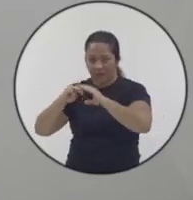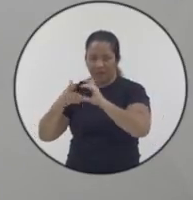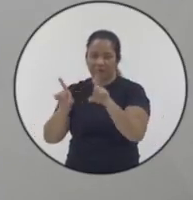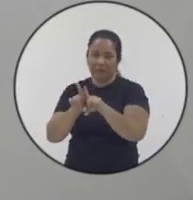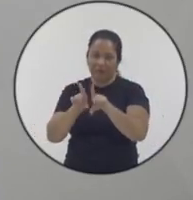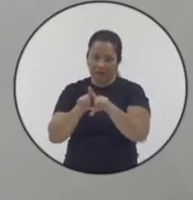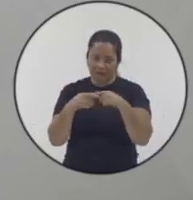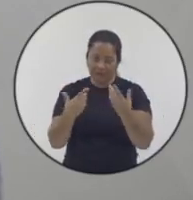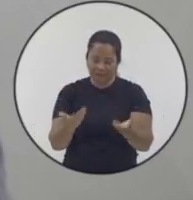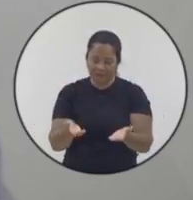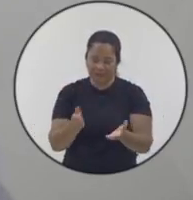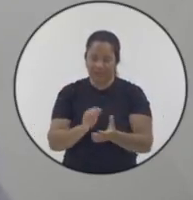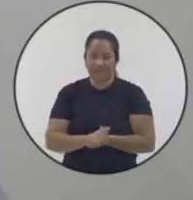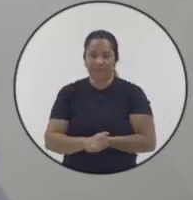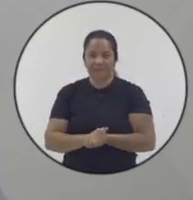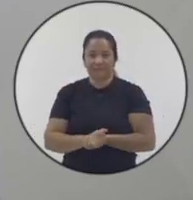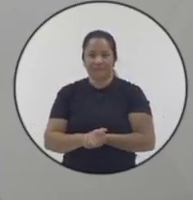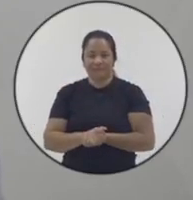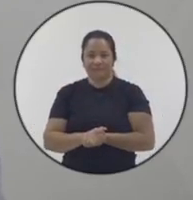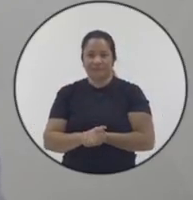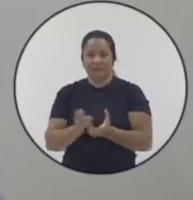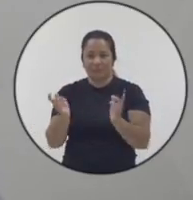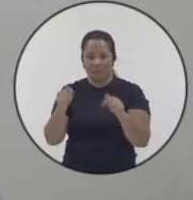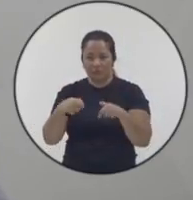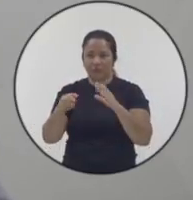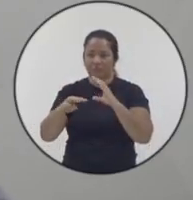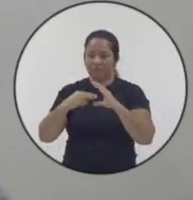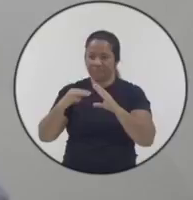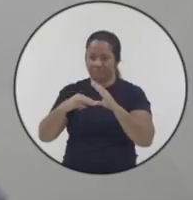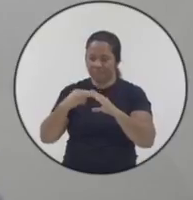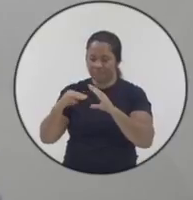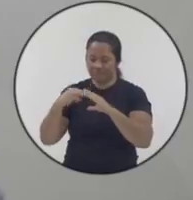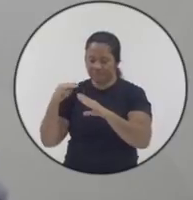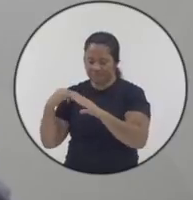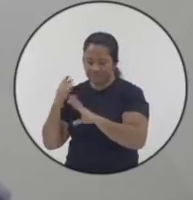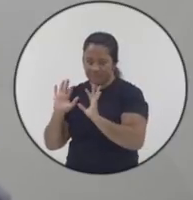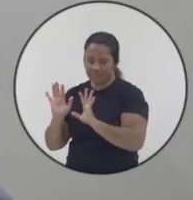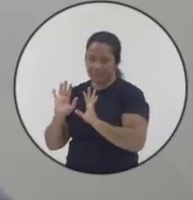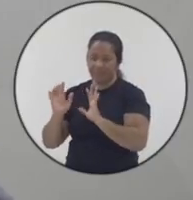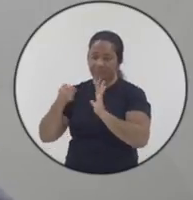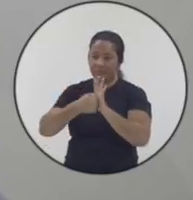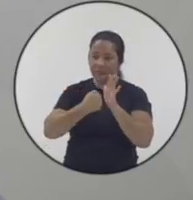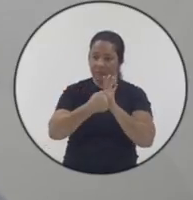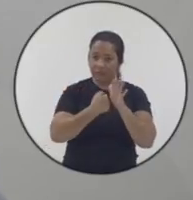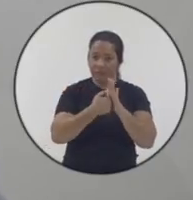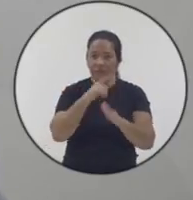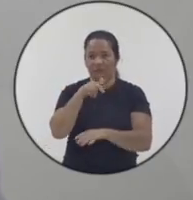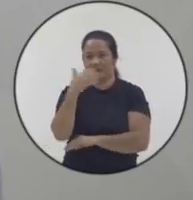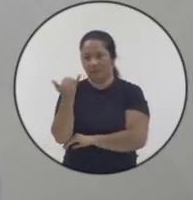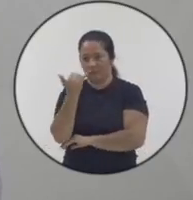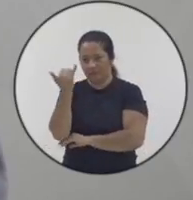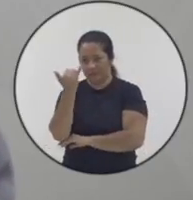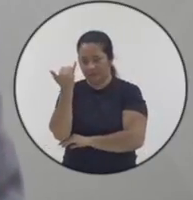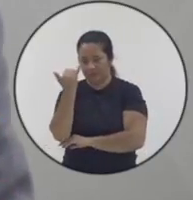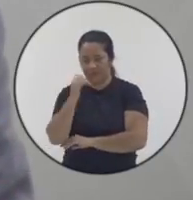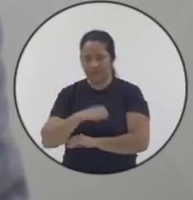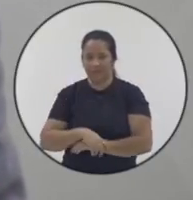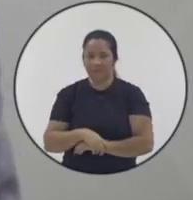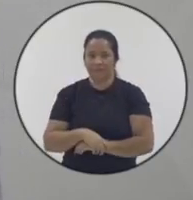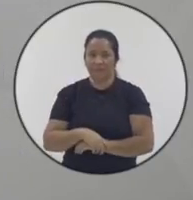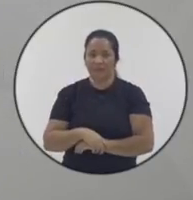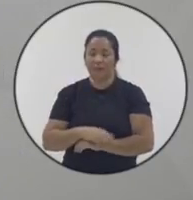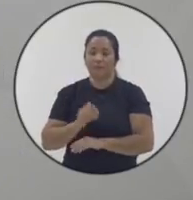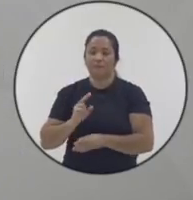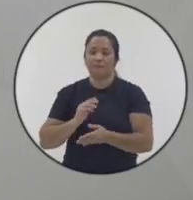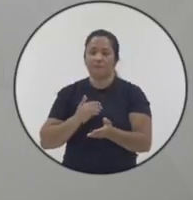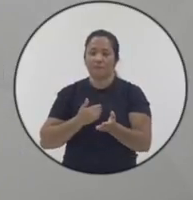comunica@cfp.org.br. Estamos aguardando a sua pergunta, porque a sua participação aqui conosco também é muito importante. Então, dando seguimento ao nosso